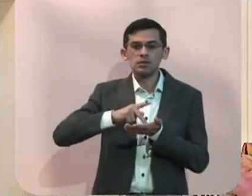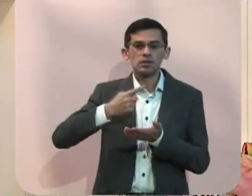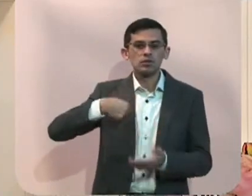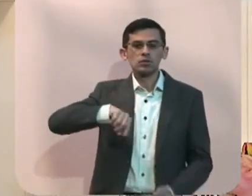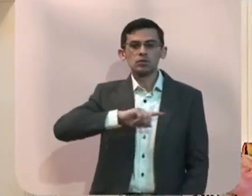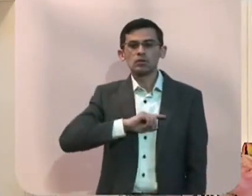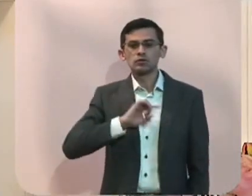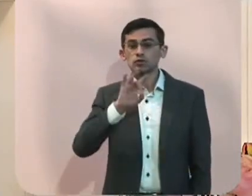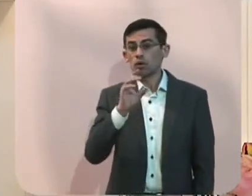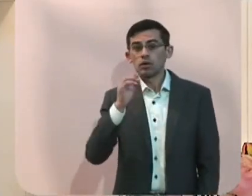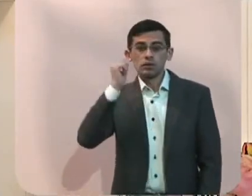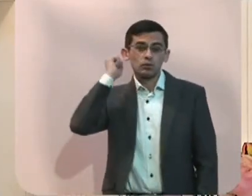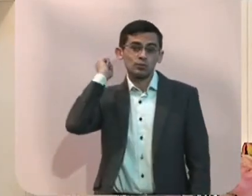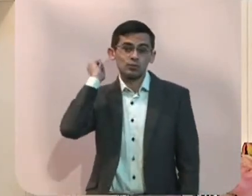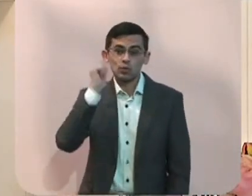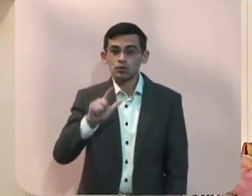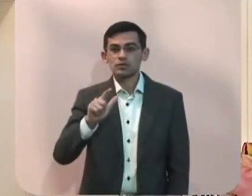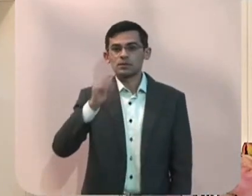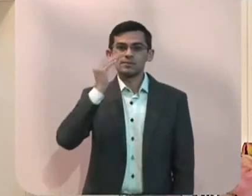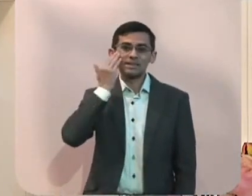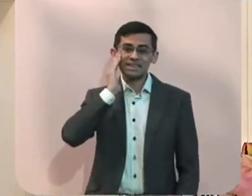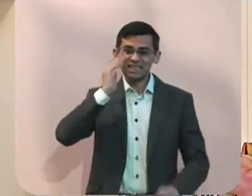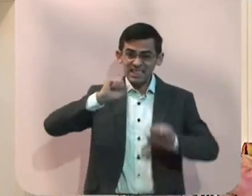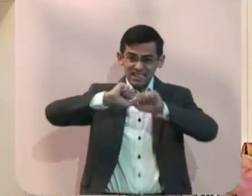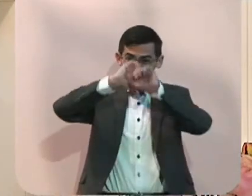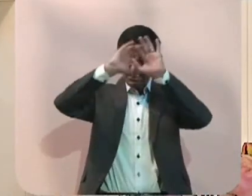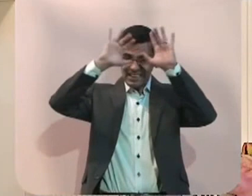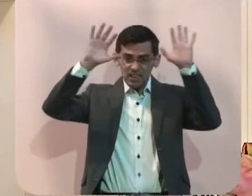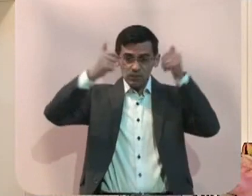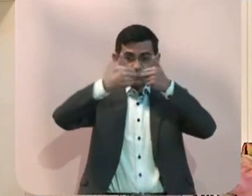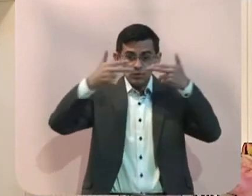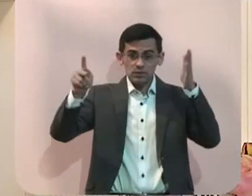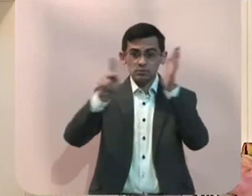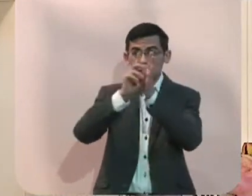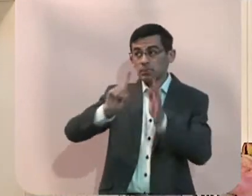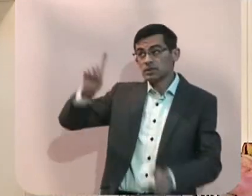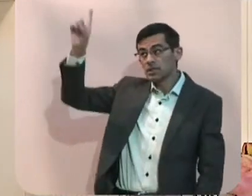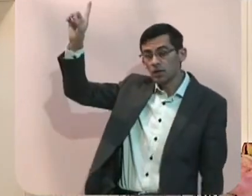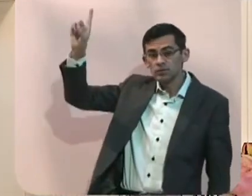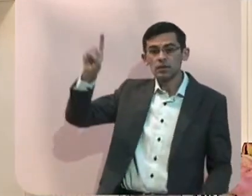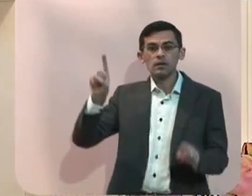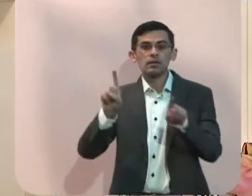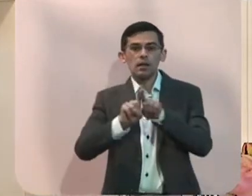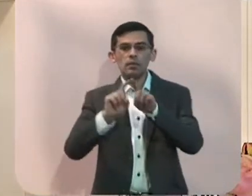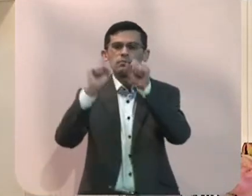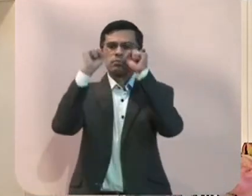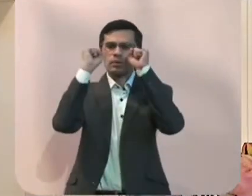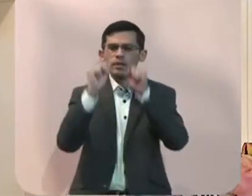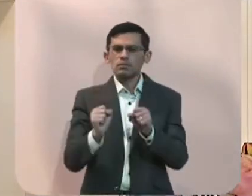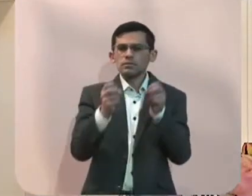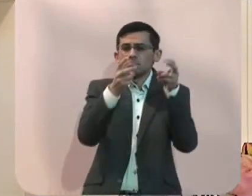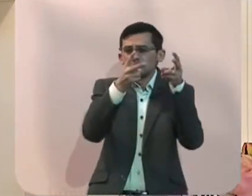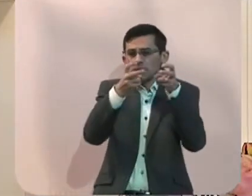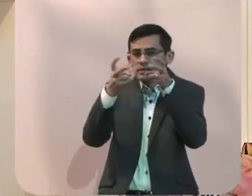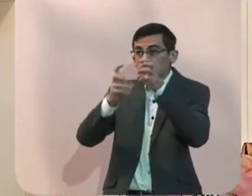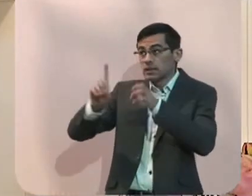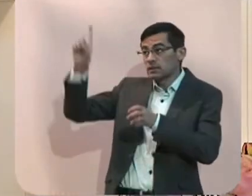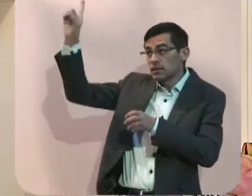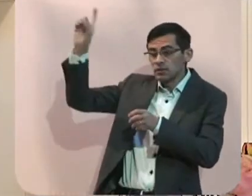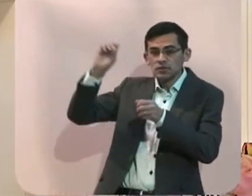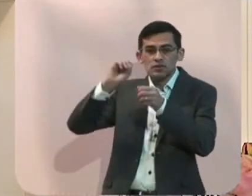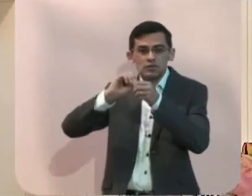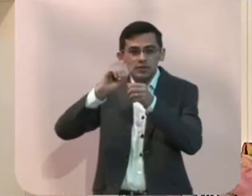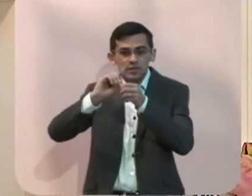não só somos capazes de discernir as coisas de Deus, como também podemos ver o Senhor agindo